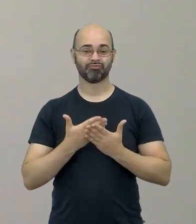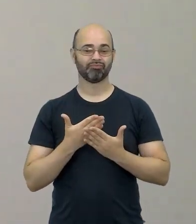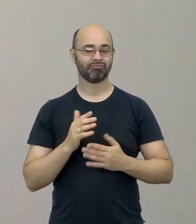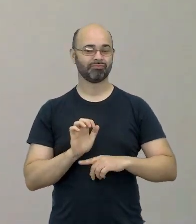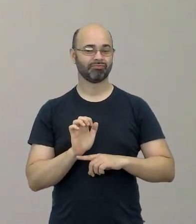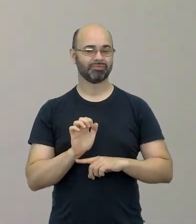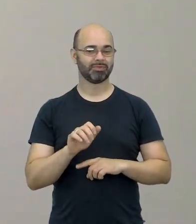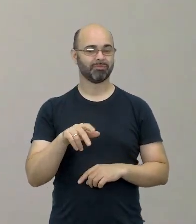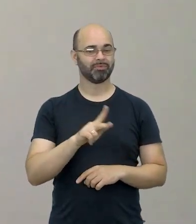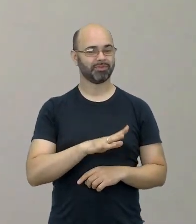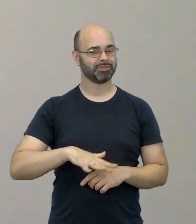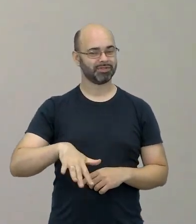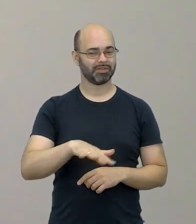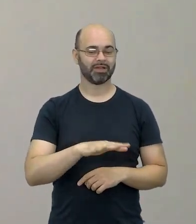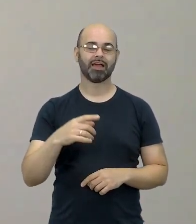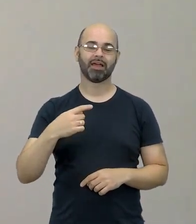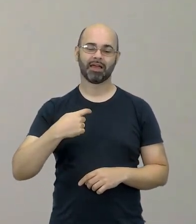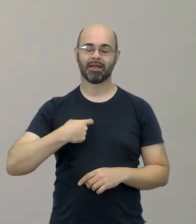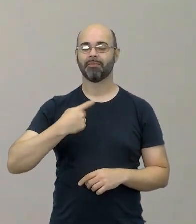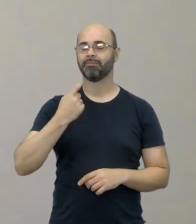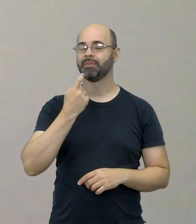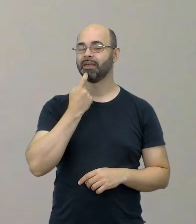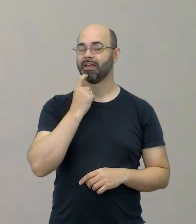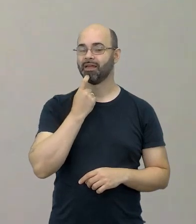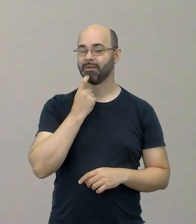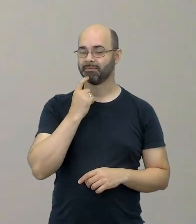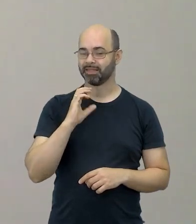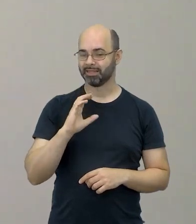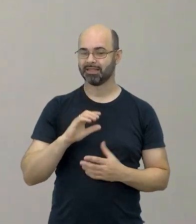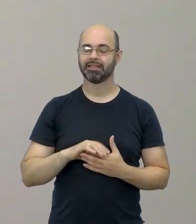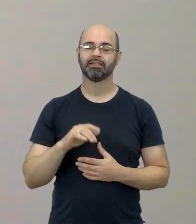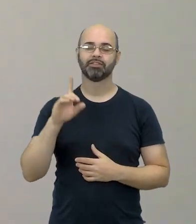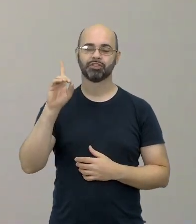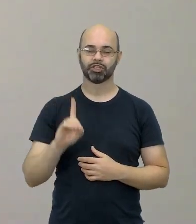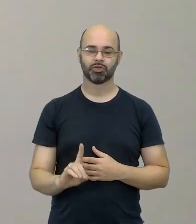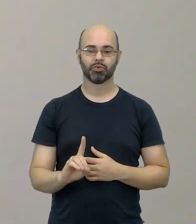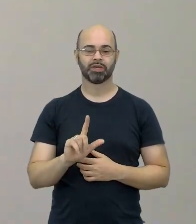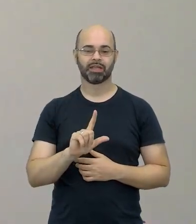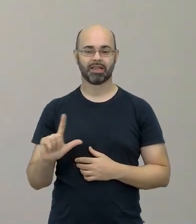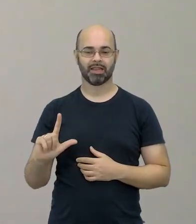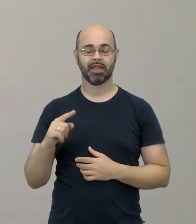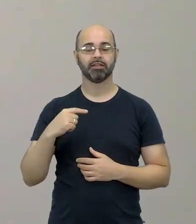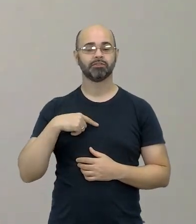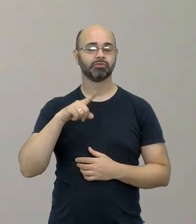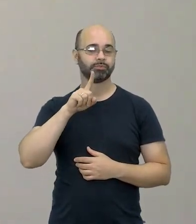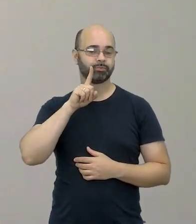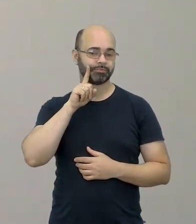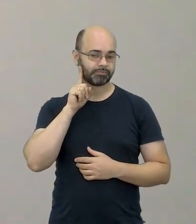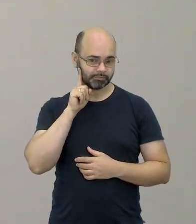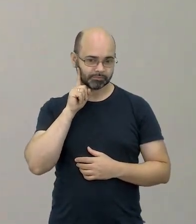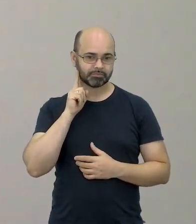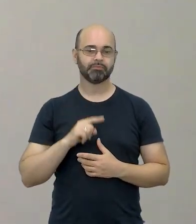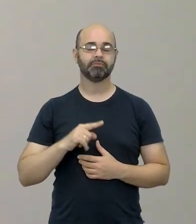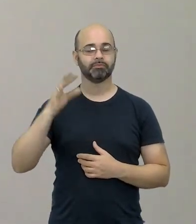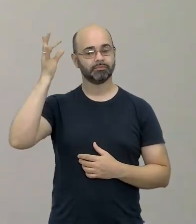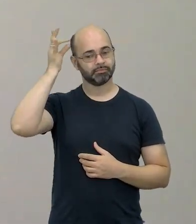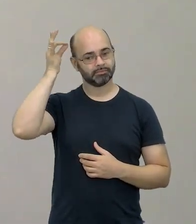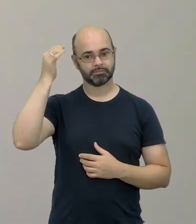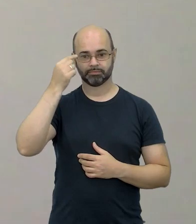de Campinas, na diretoria leste. Eu sou parda, tenho olhos e cabelos castanhos, uso óculos